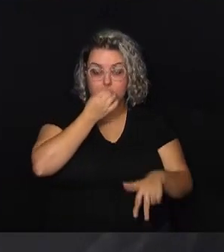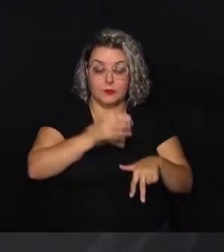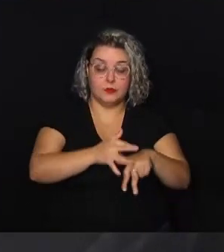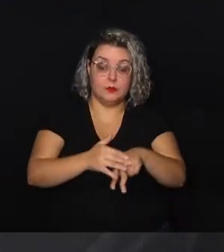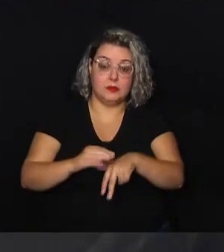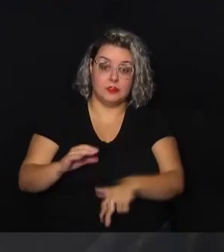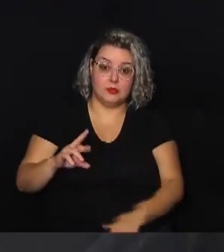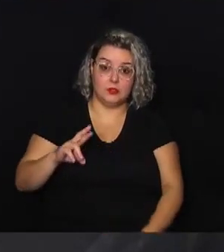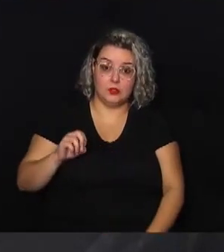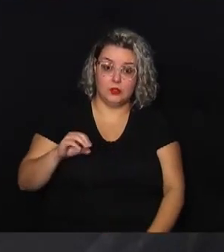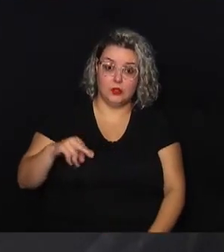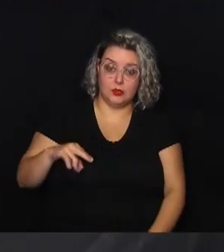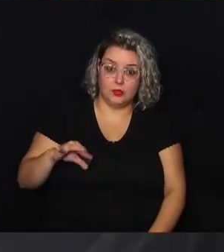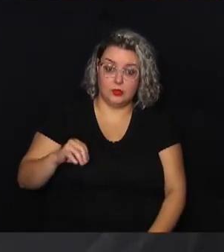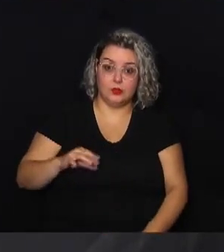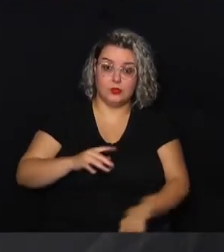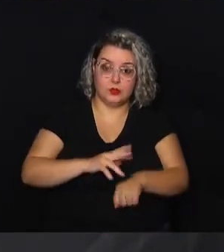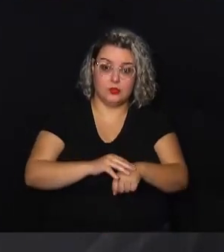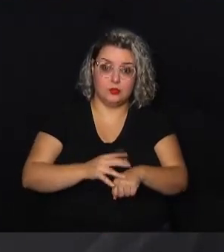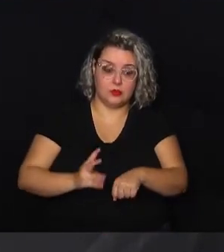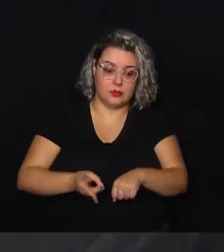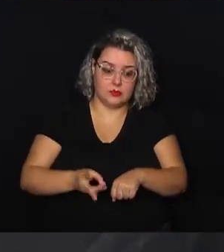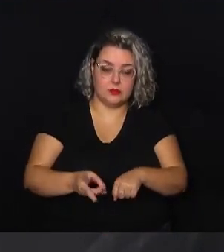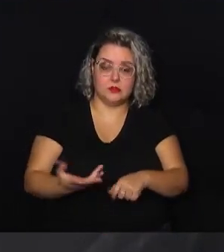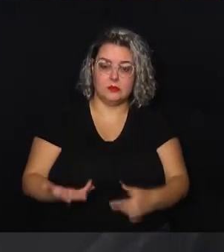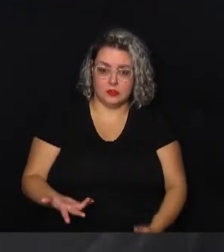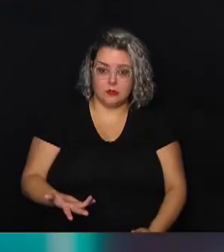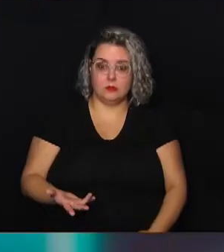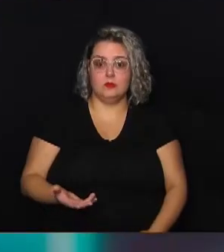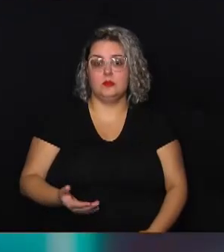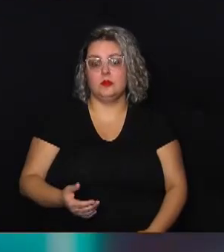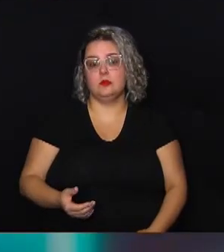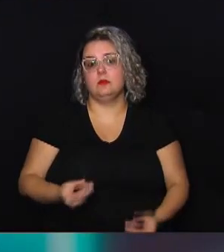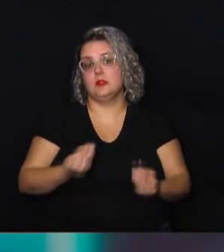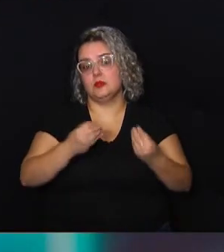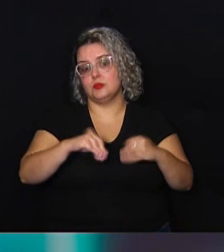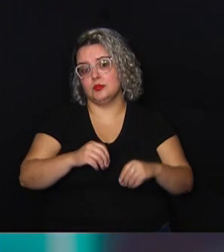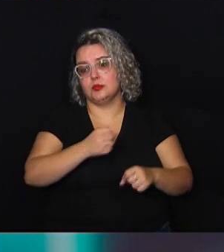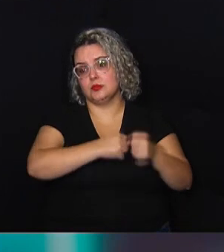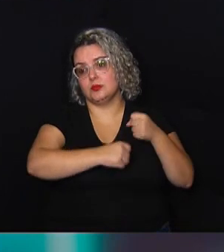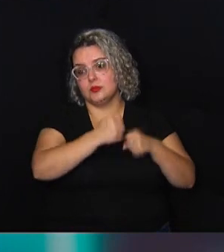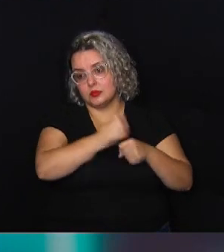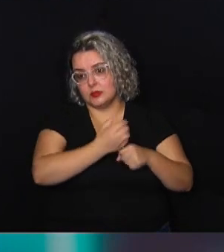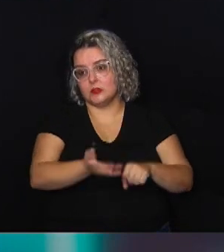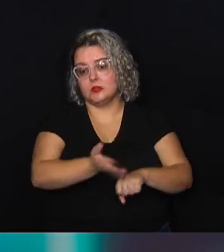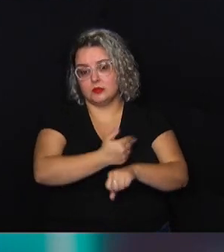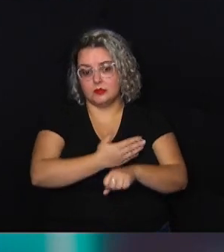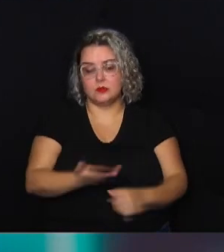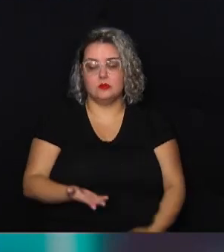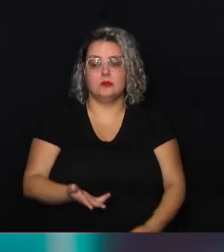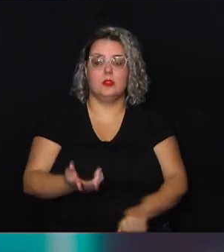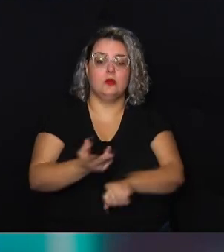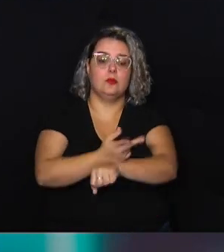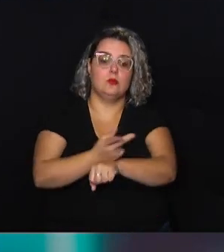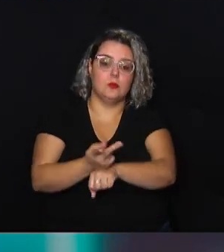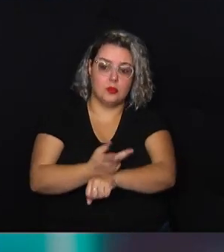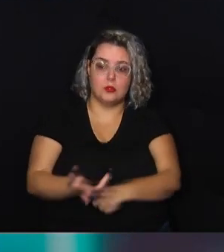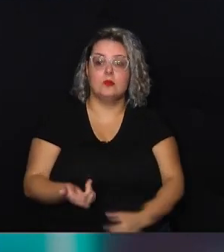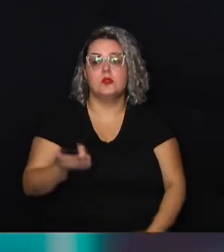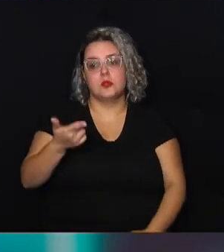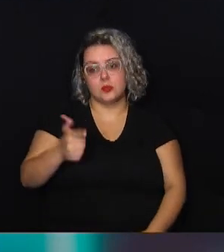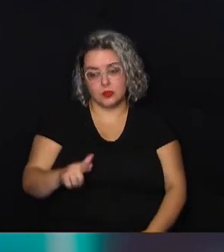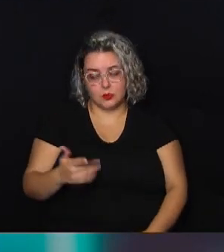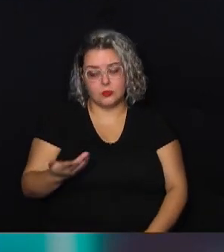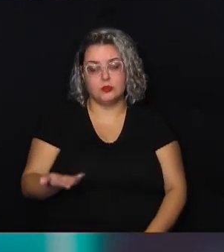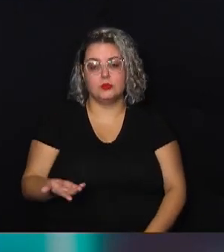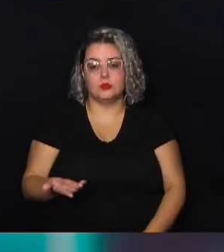seu acompanhamento prejudicado nos anos anteriores, e a gente acabou correndo atrás aí, e ainda estamos,